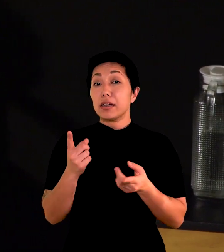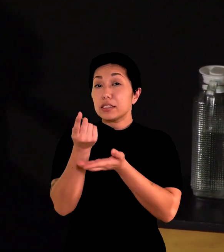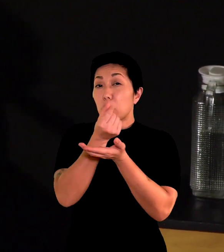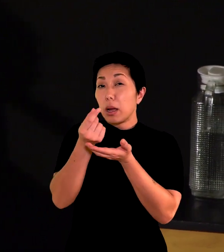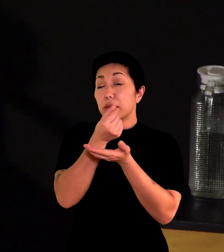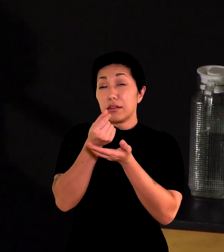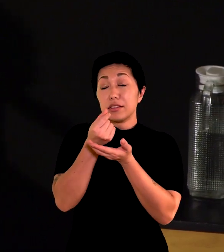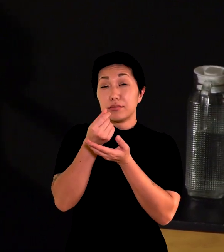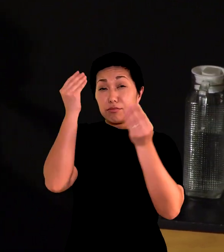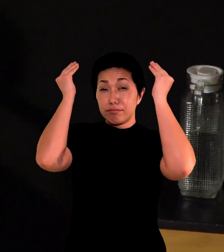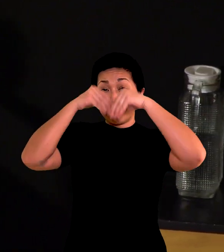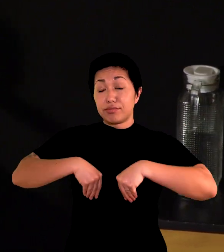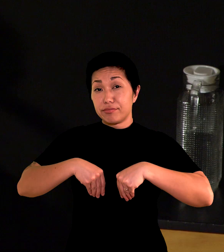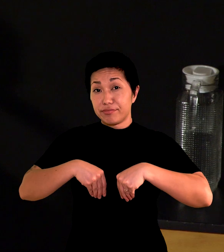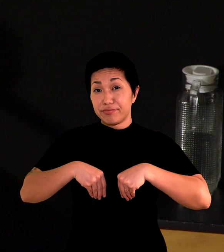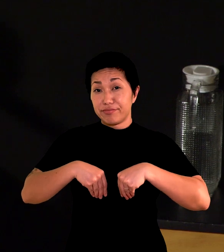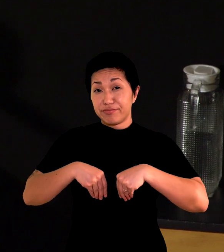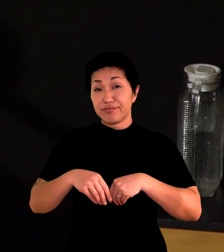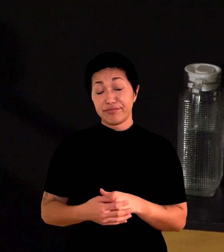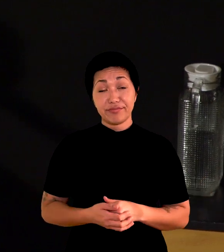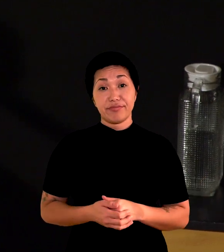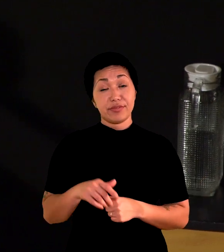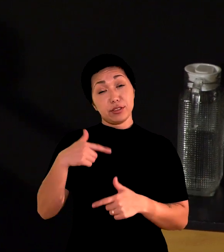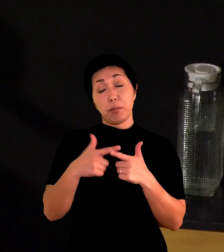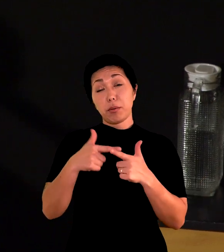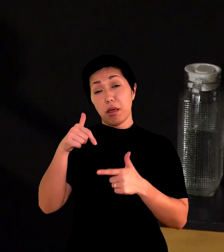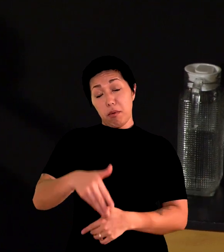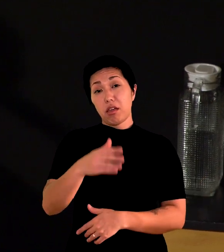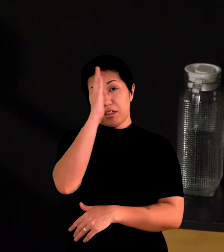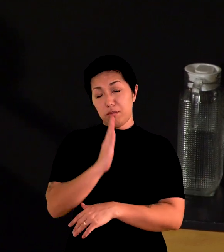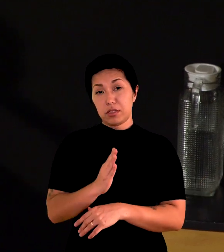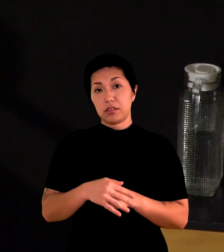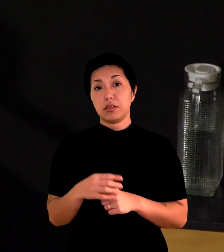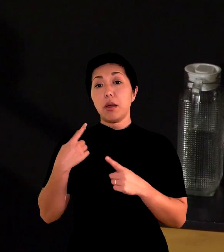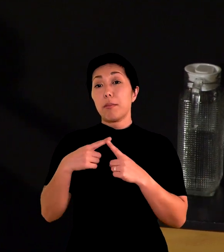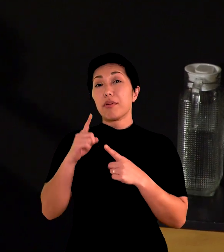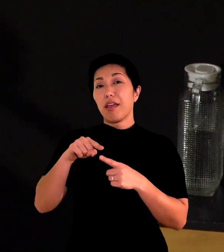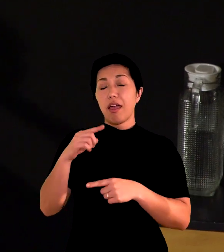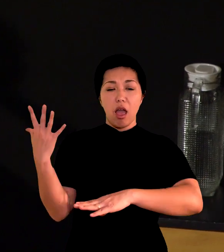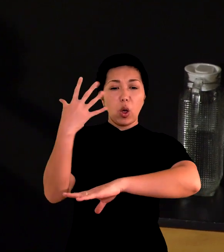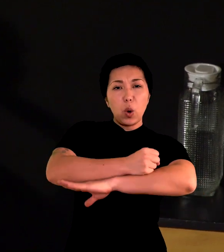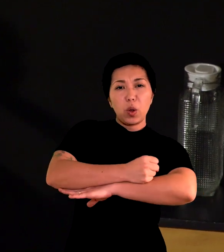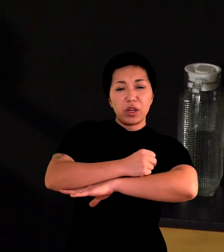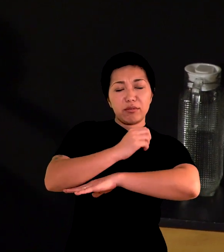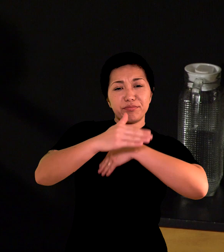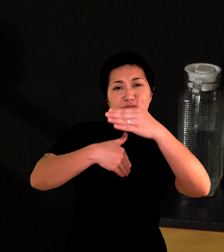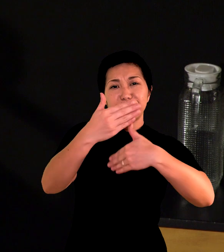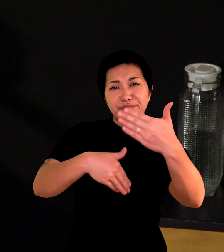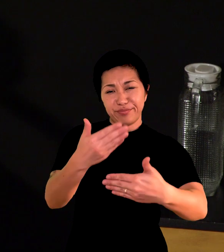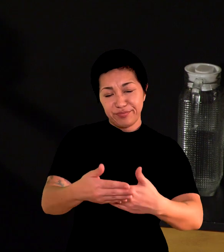né? Só que é um capitalismo preguiçoso. Esse é um problema que a gente tem aqui. Por quê? É uma